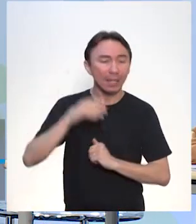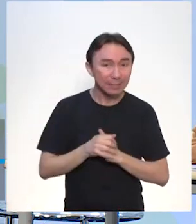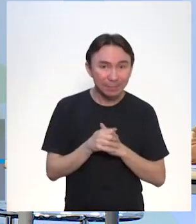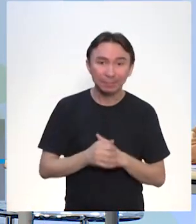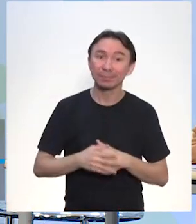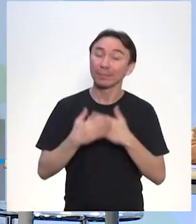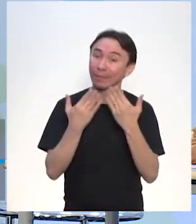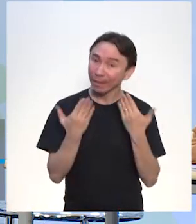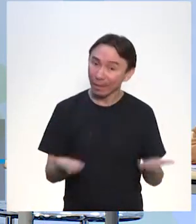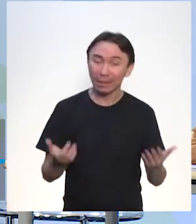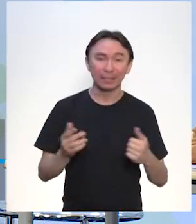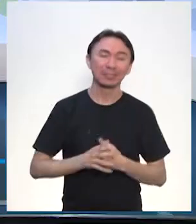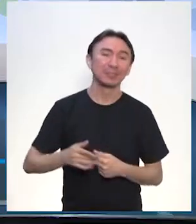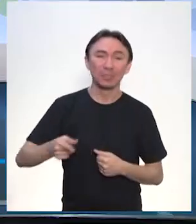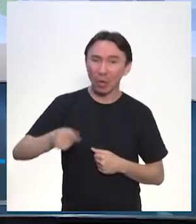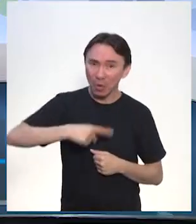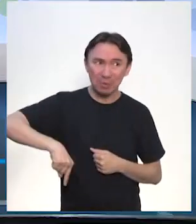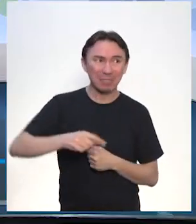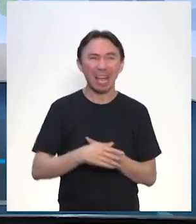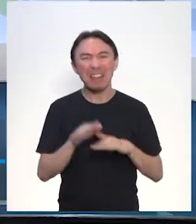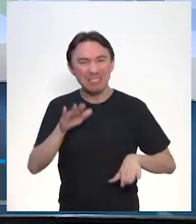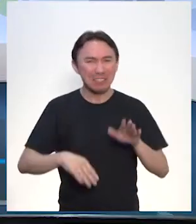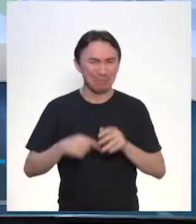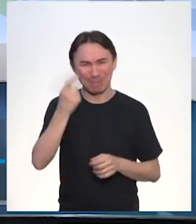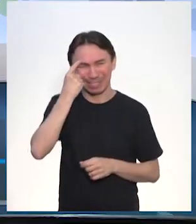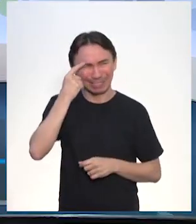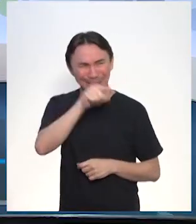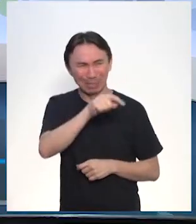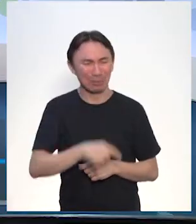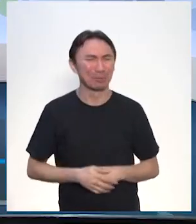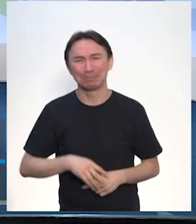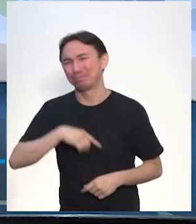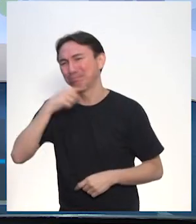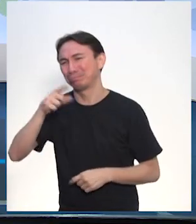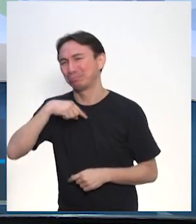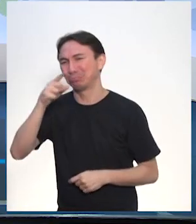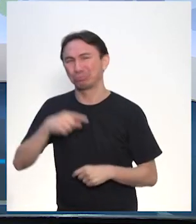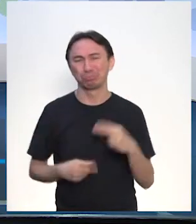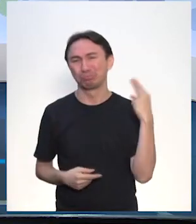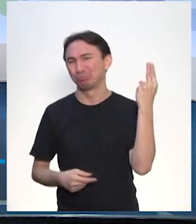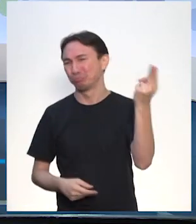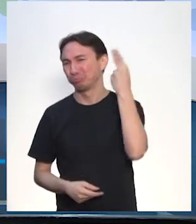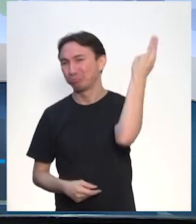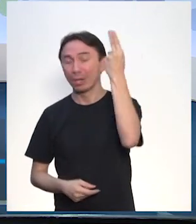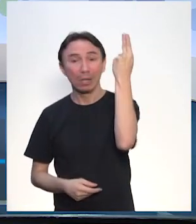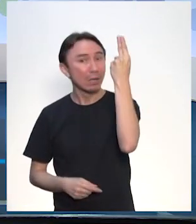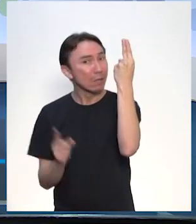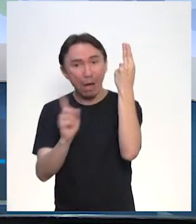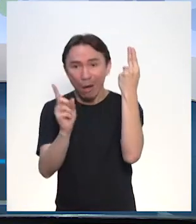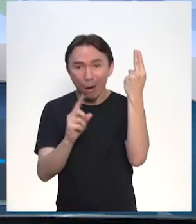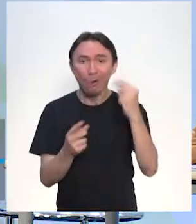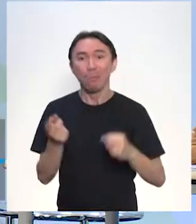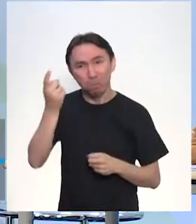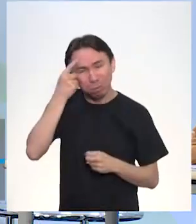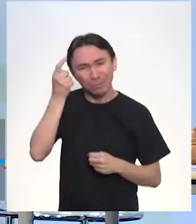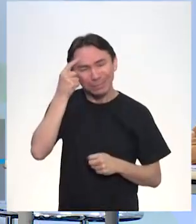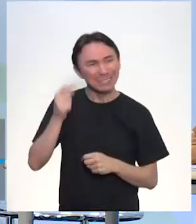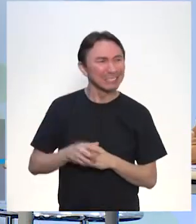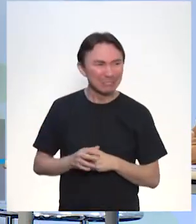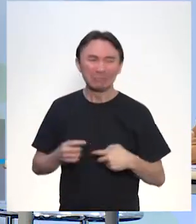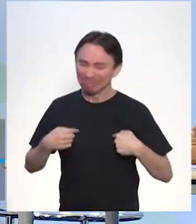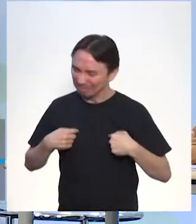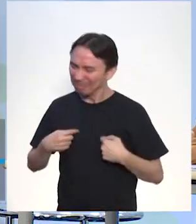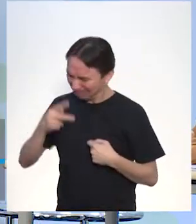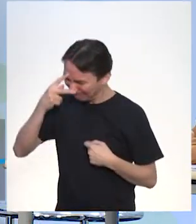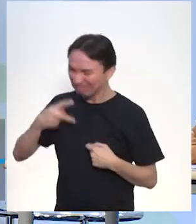gente chegar àquilo que a gente pensa que é impossível, né, basta a gente achar, acreditar na gente mesmo que nós